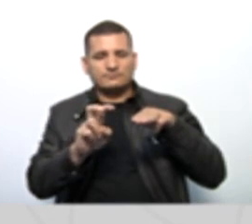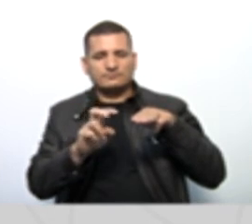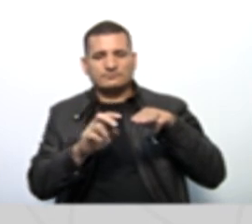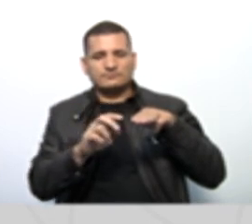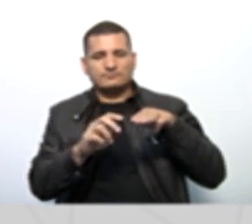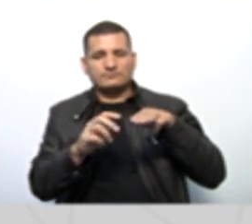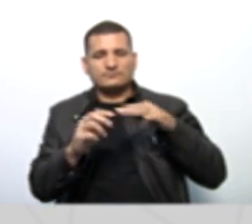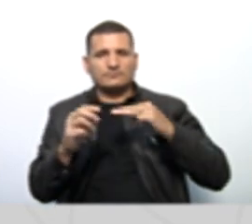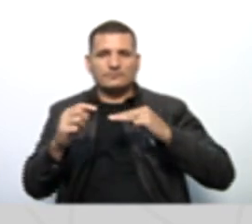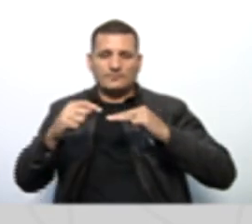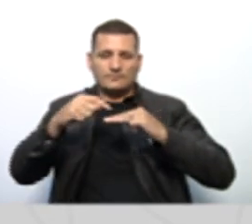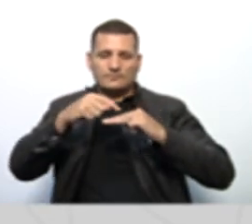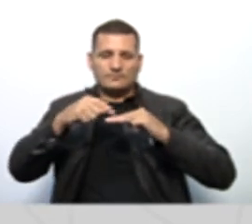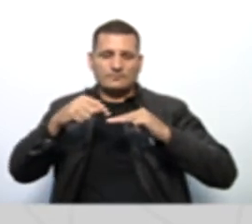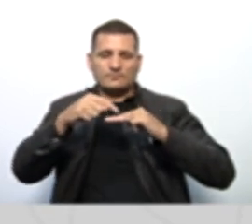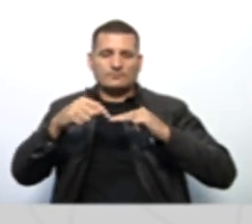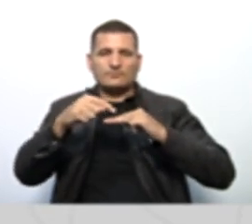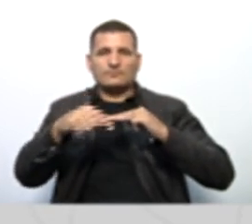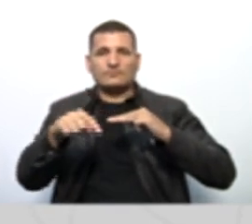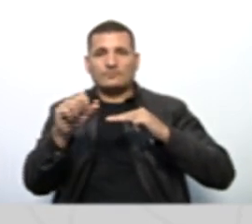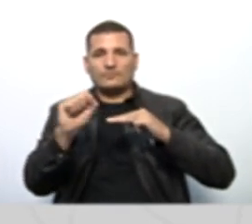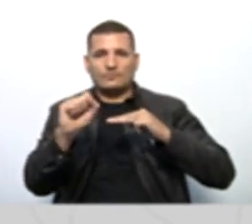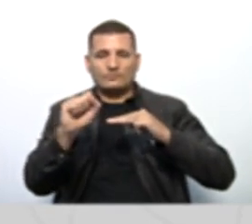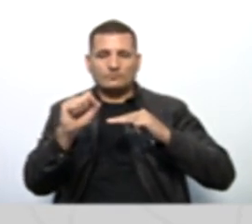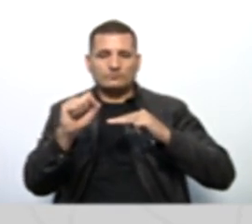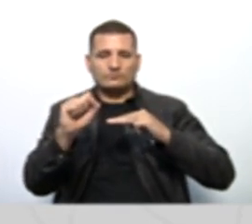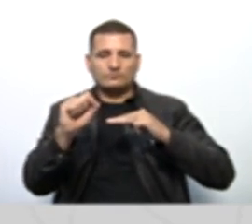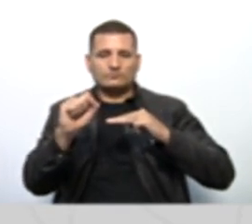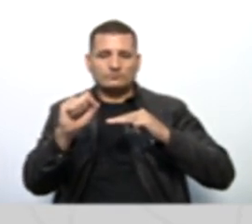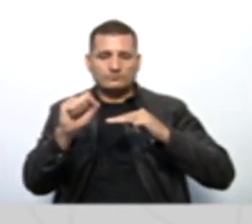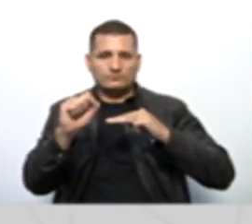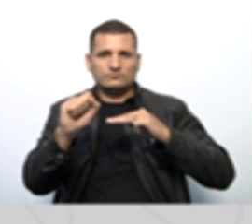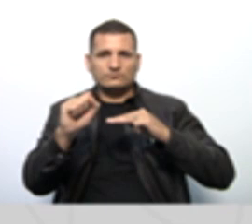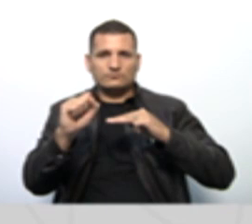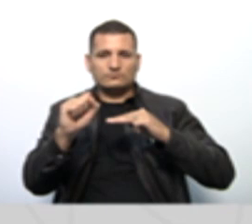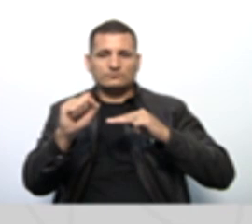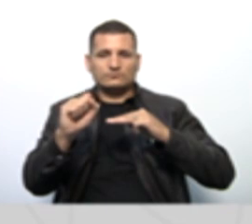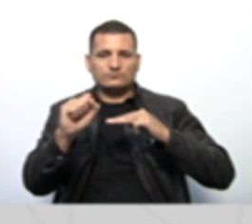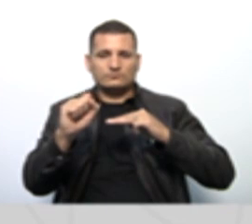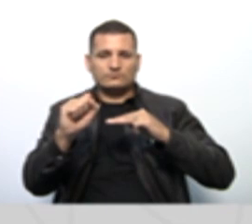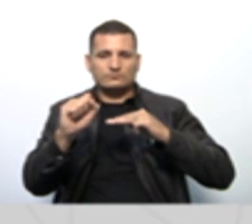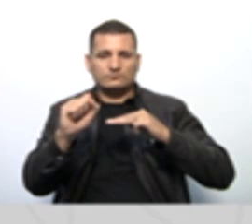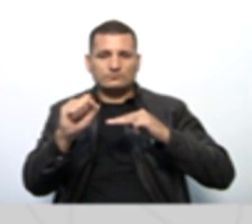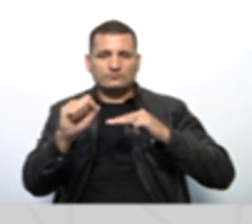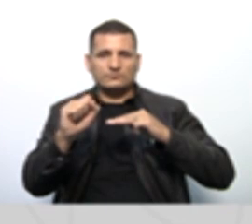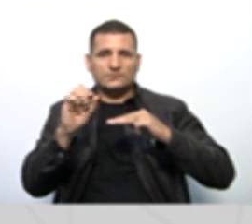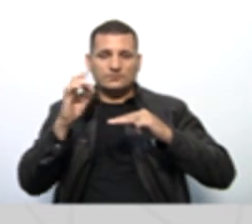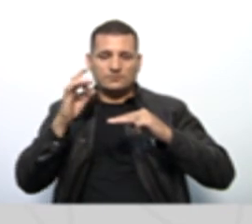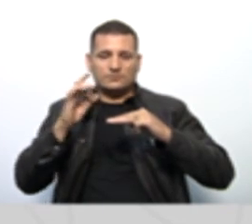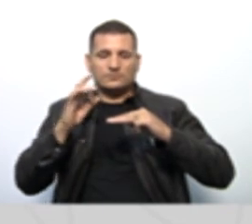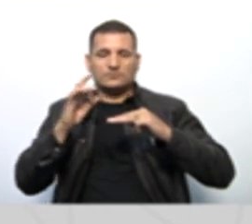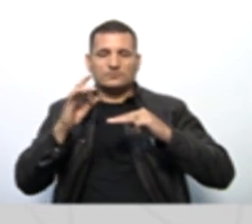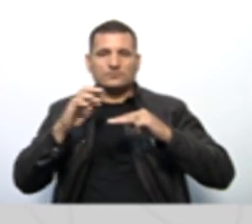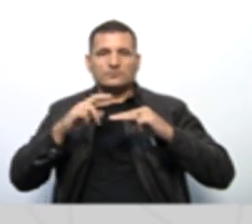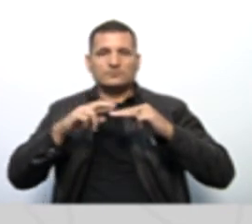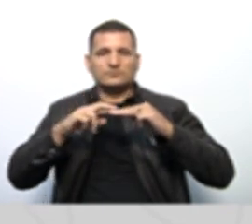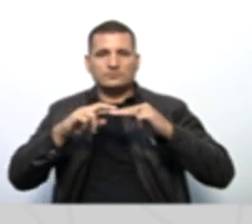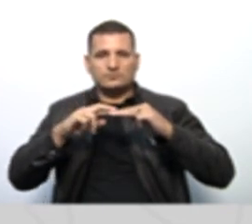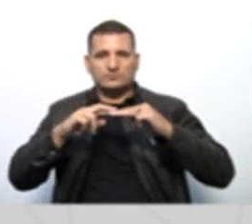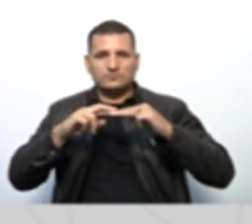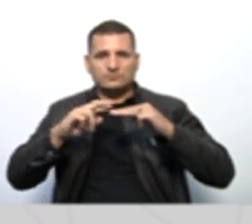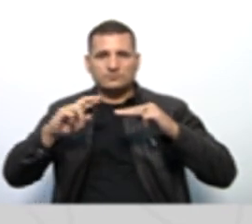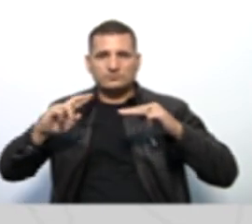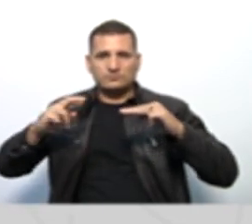oito vias aqui pra poder colocar cada fiozinho então cada conector onde se aqui